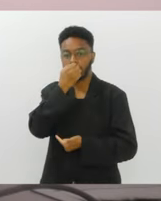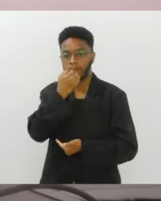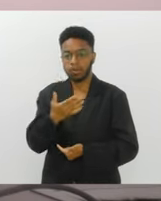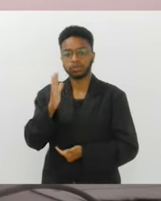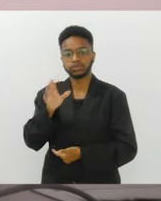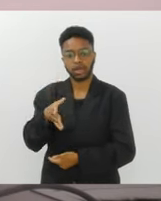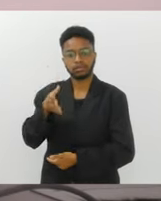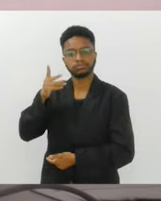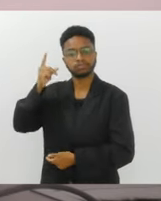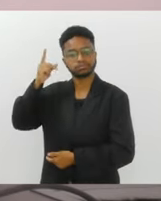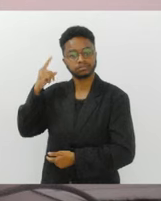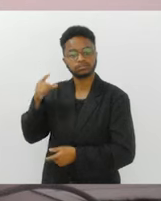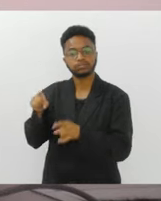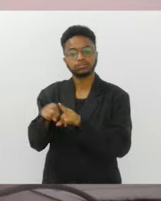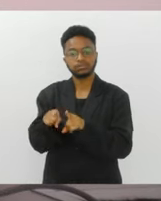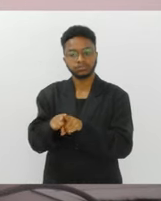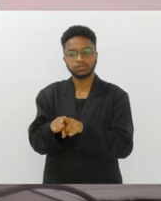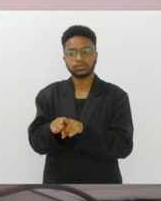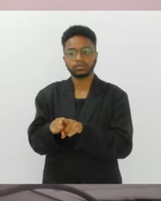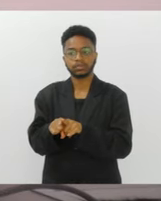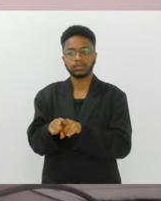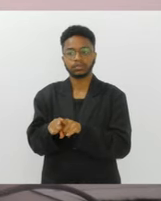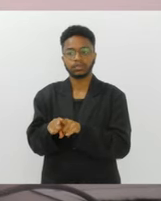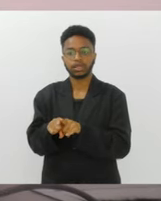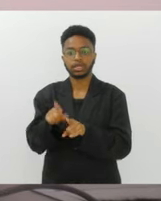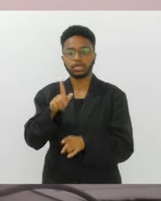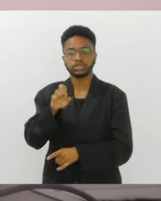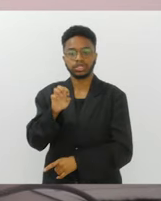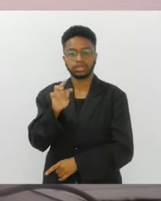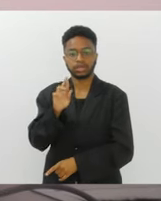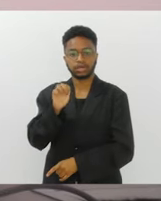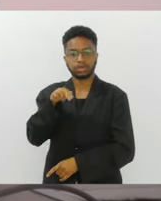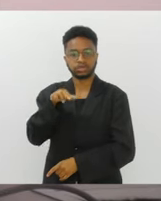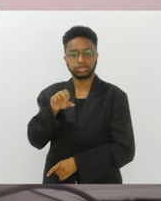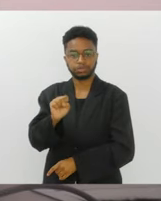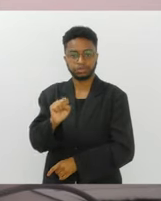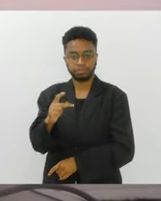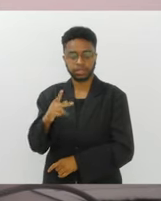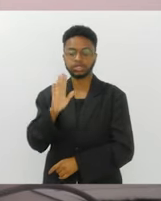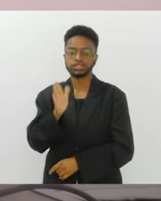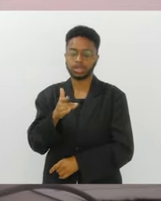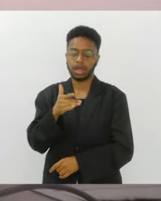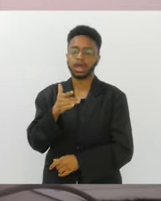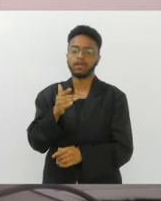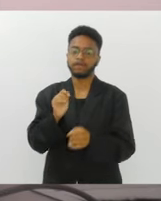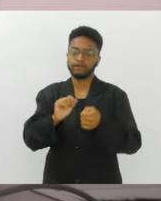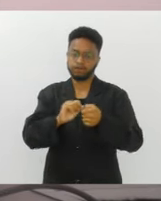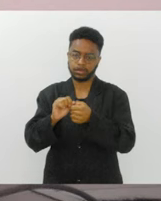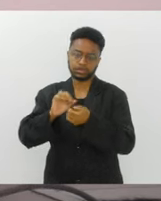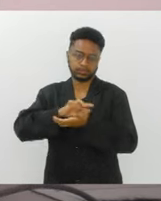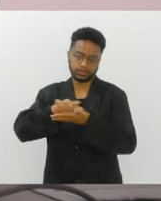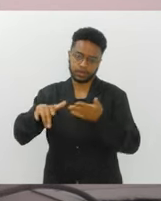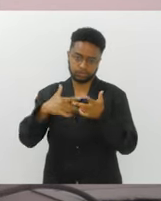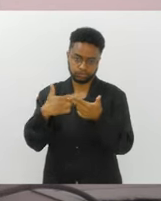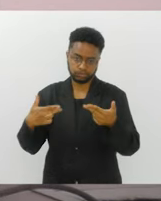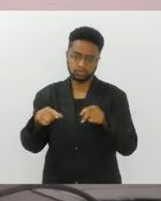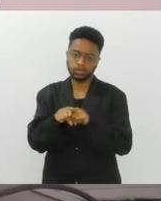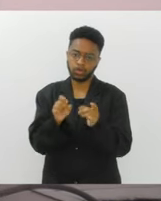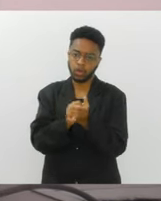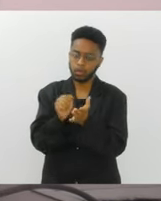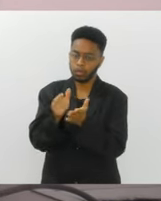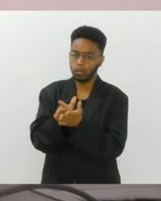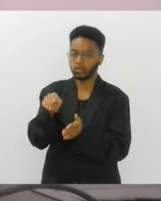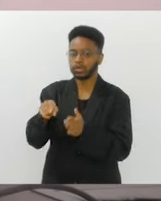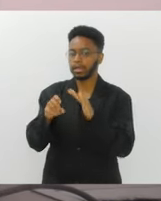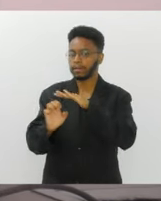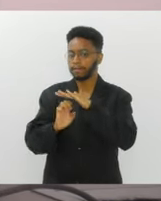fez o que deveria fazer no curso de todo esse tempo, inclusive impondo multas, impondo termos de ajuste, mas